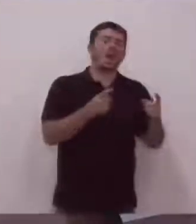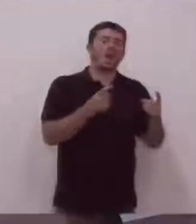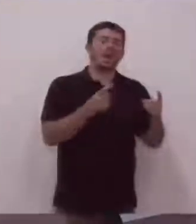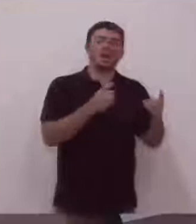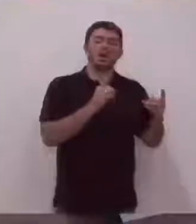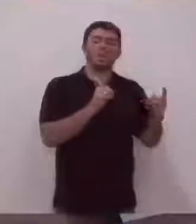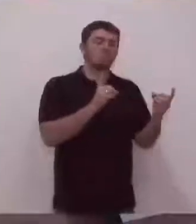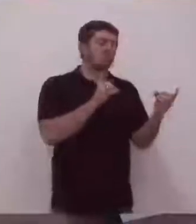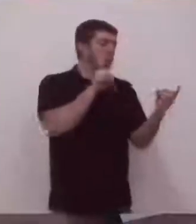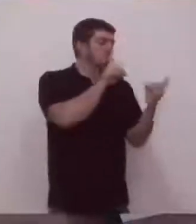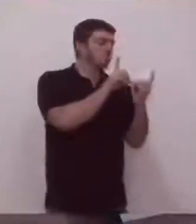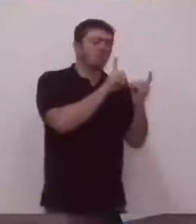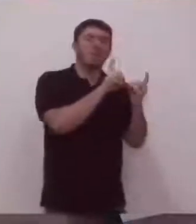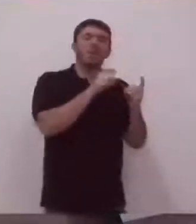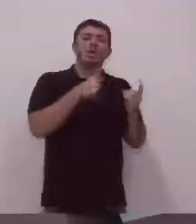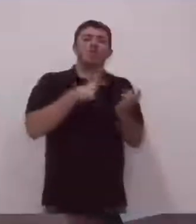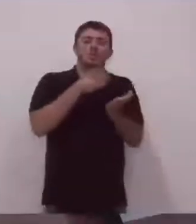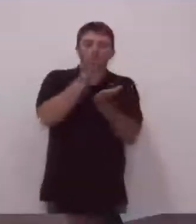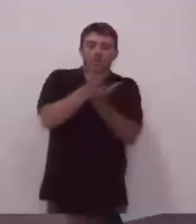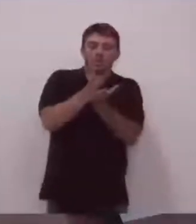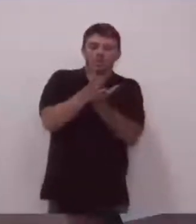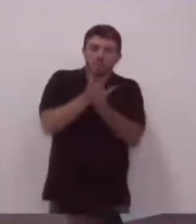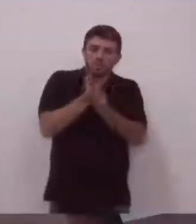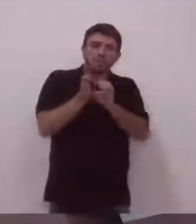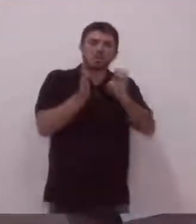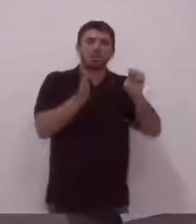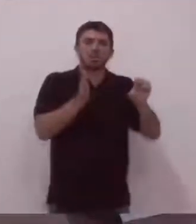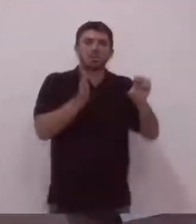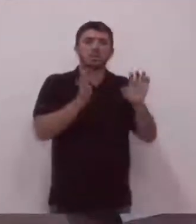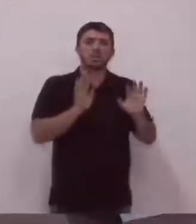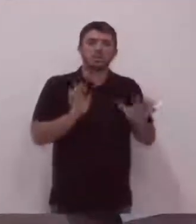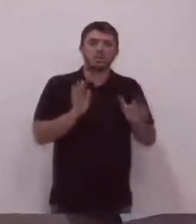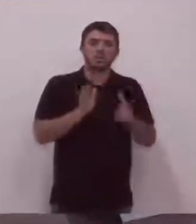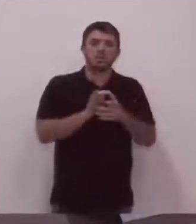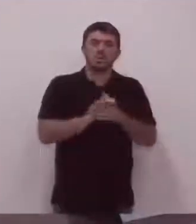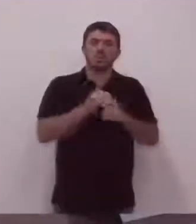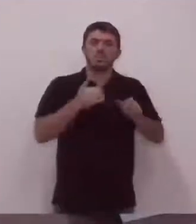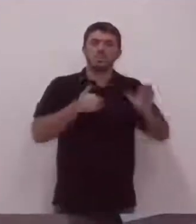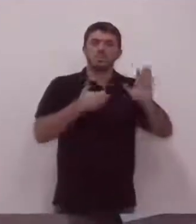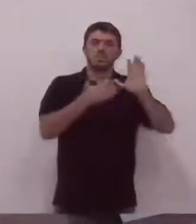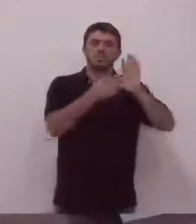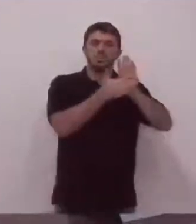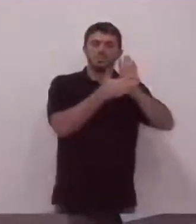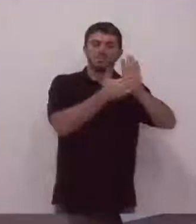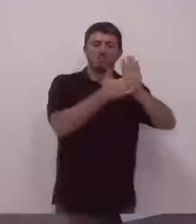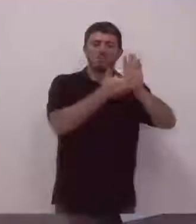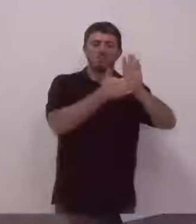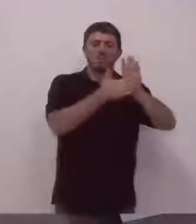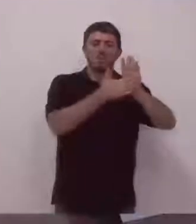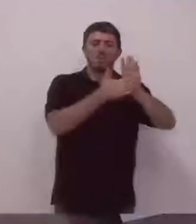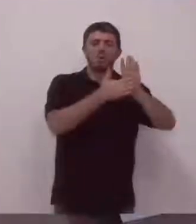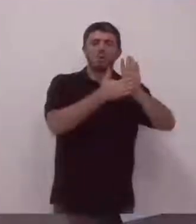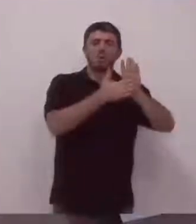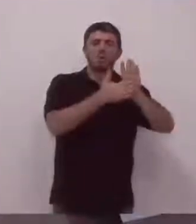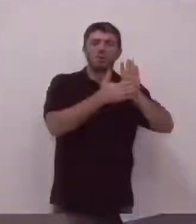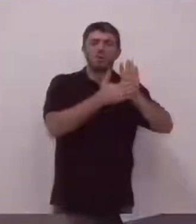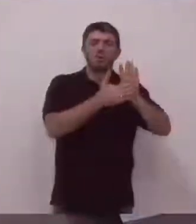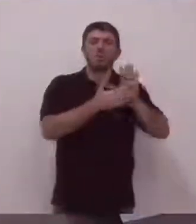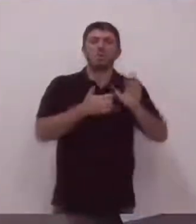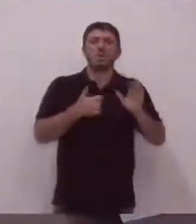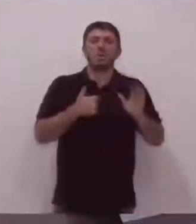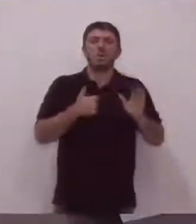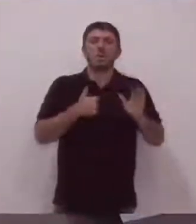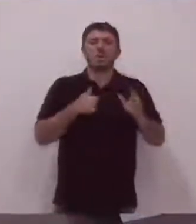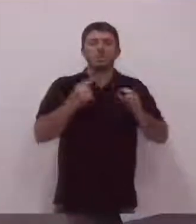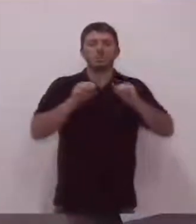Né? E tanto é assim, né, que as minhas propostas e meus discursos sempre são nesse sentido, que eu posto na